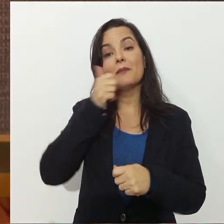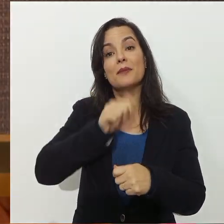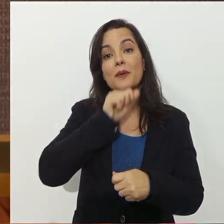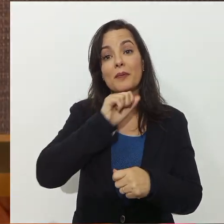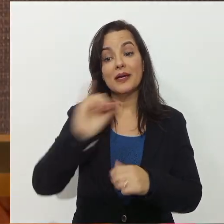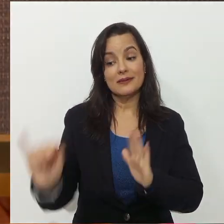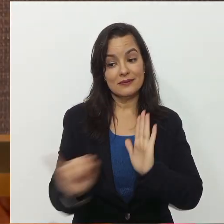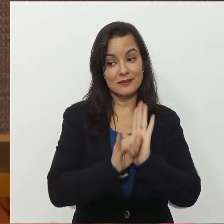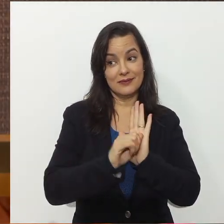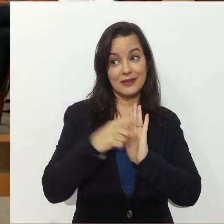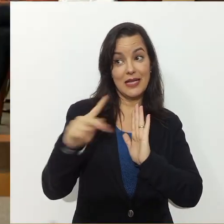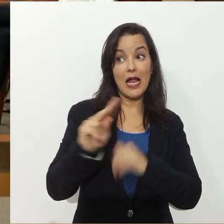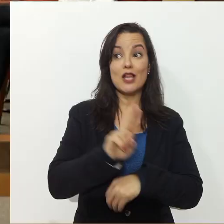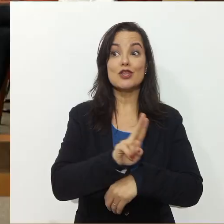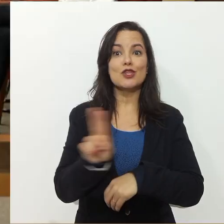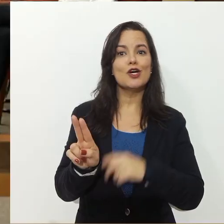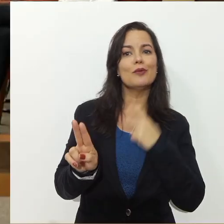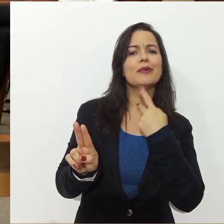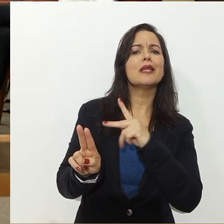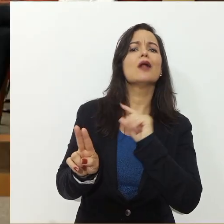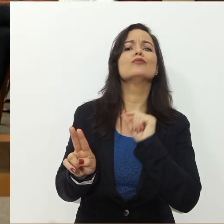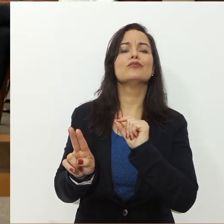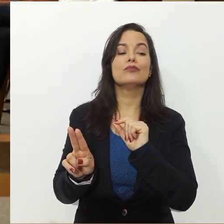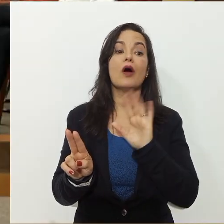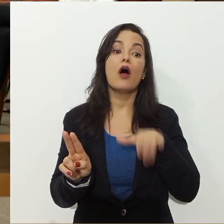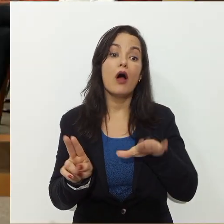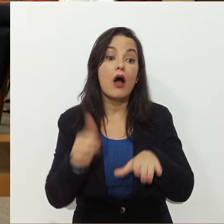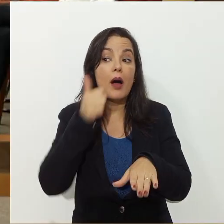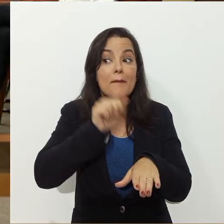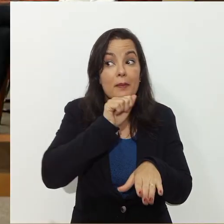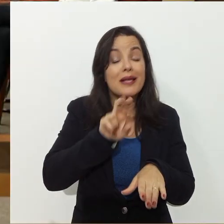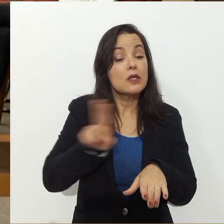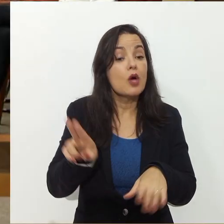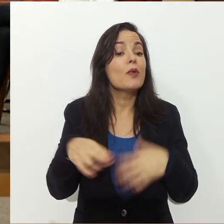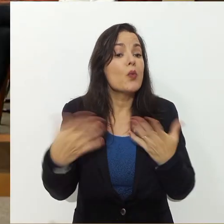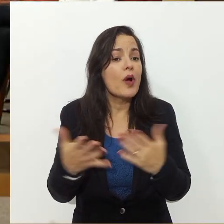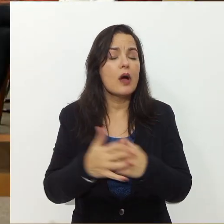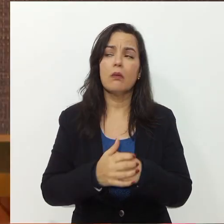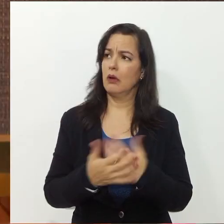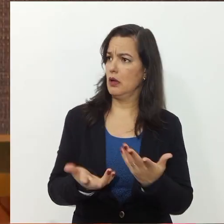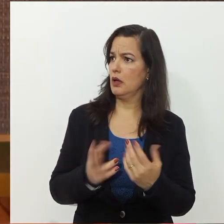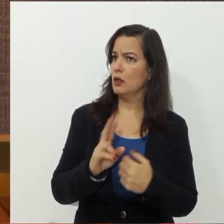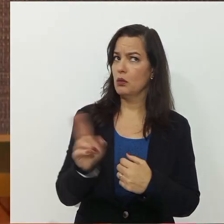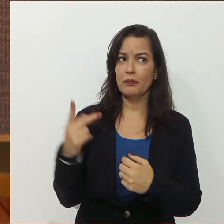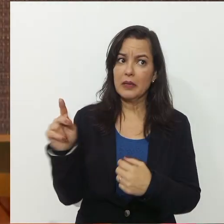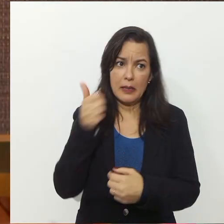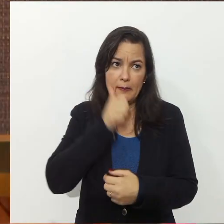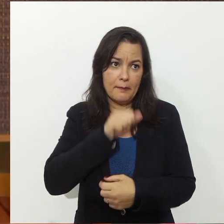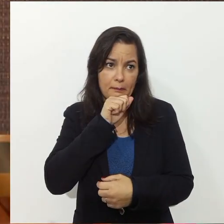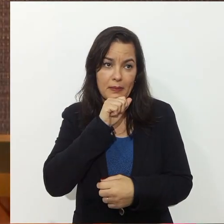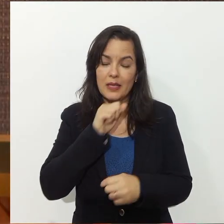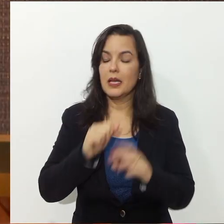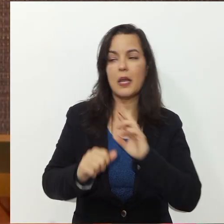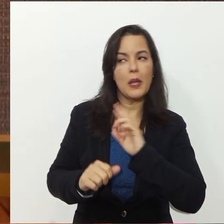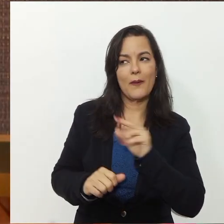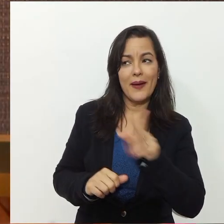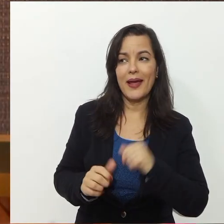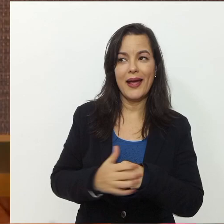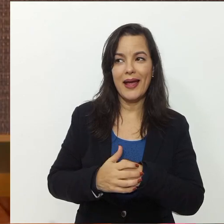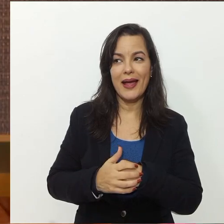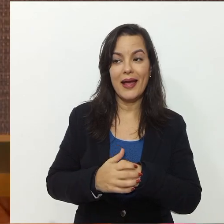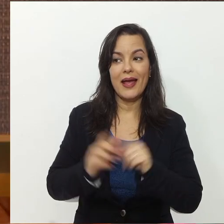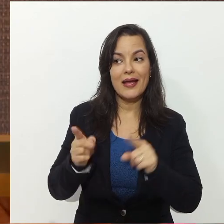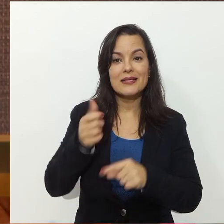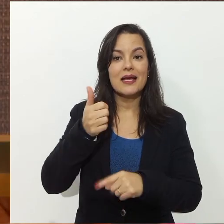né, da família. Olha, a mamãe tem nome. Qual o nome da mamãe? Ué, mamãe é mamãe, né? Mas não é só mamãe. Esse é o sinal de